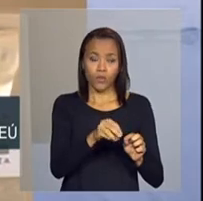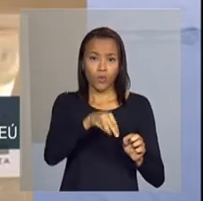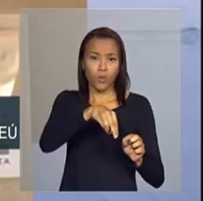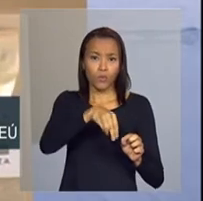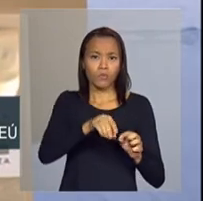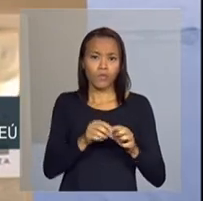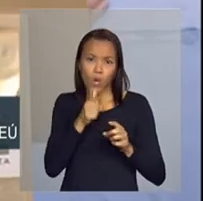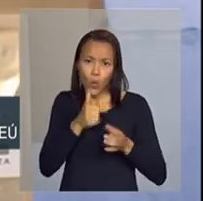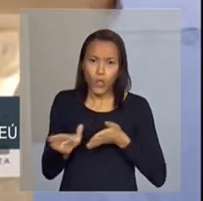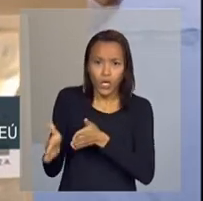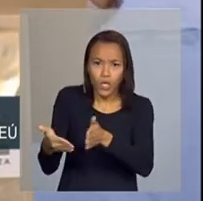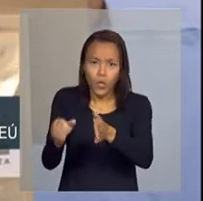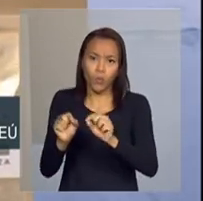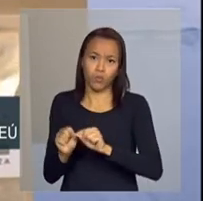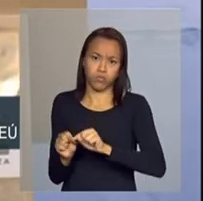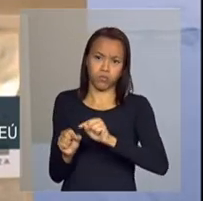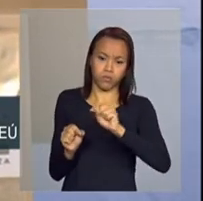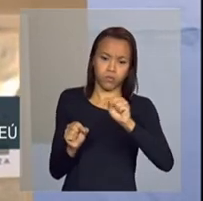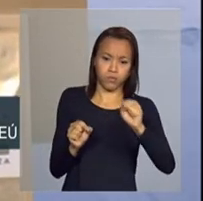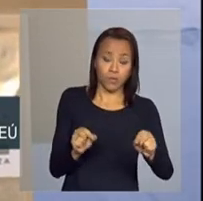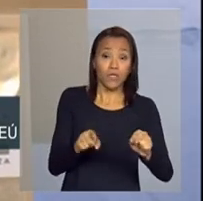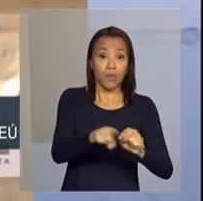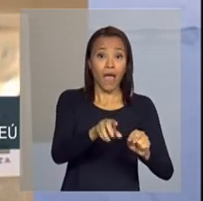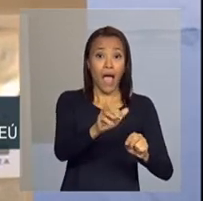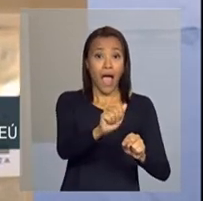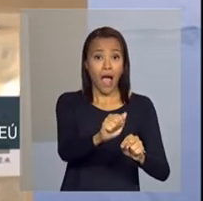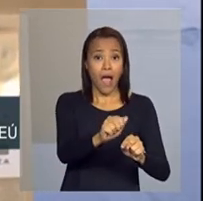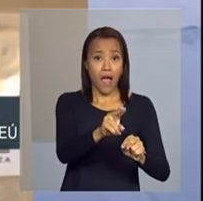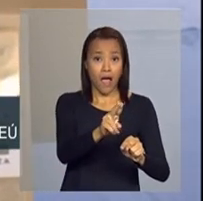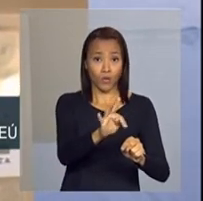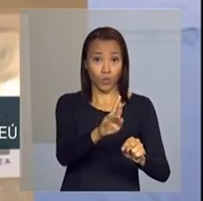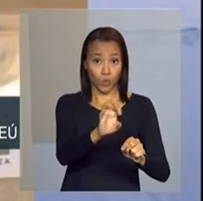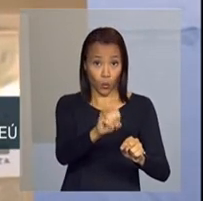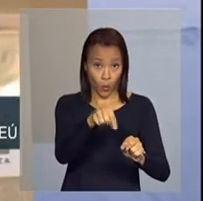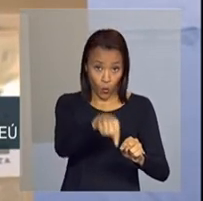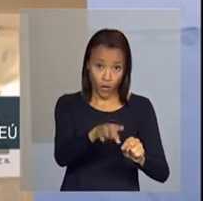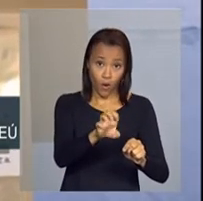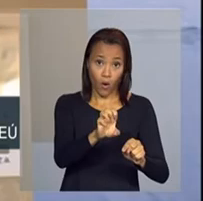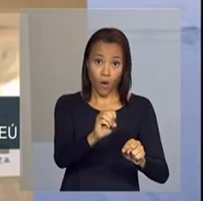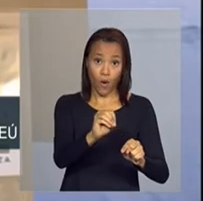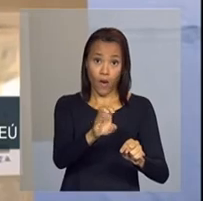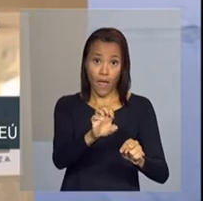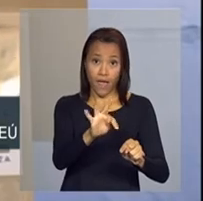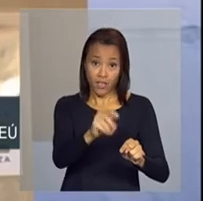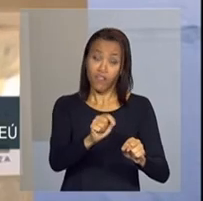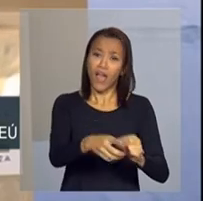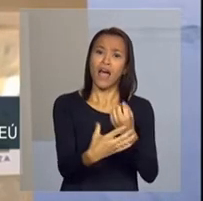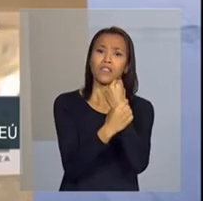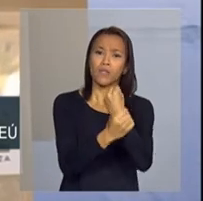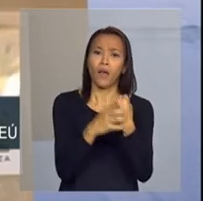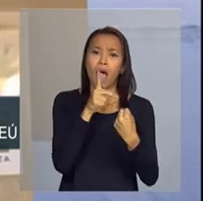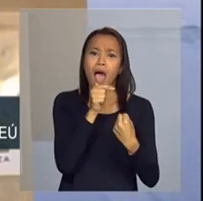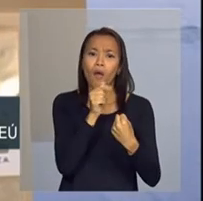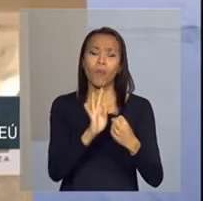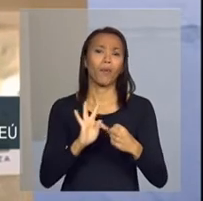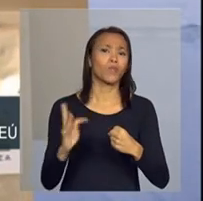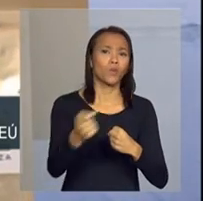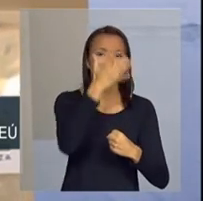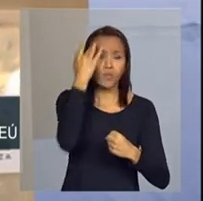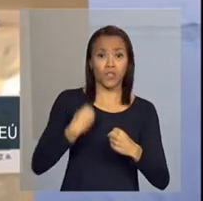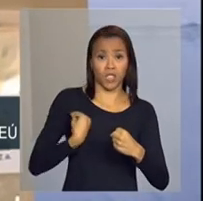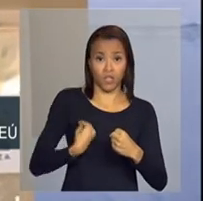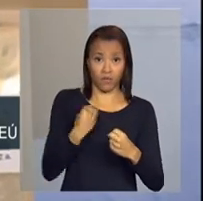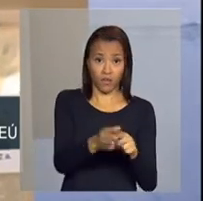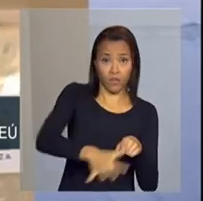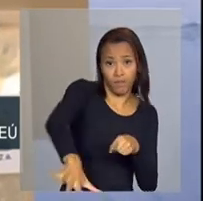São Francisco à adutora do Oeste, que garantirá água para toda a população da região do